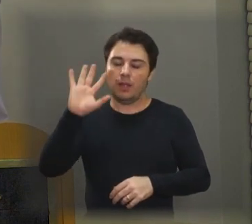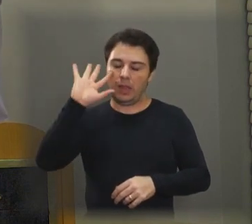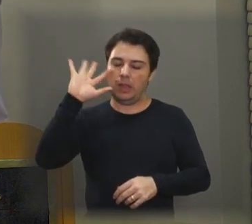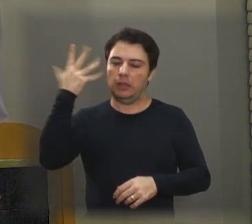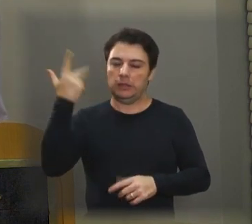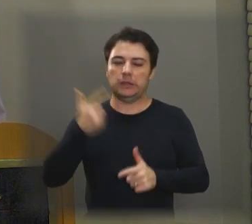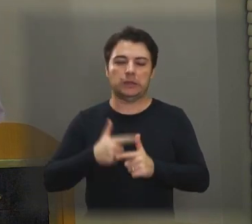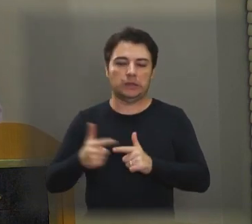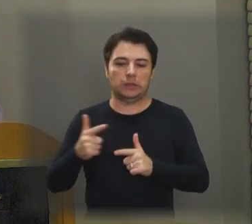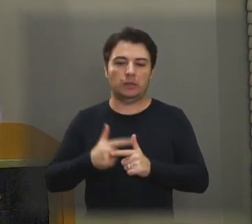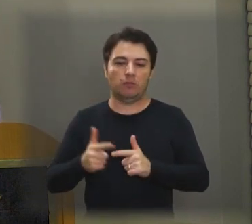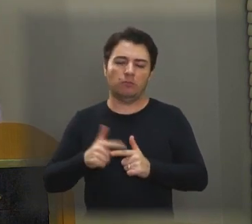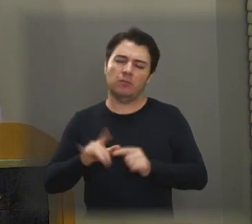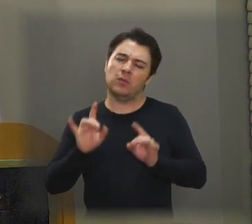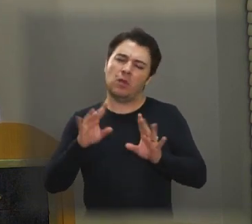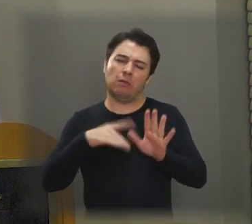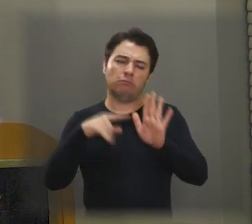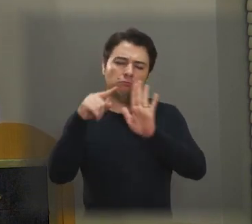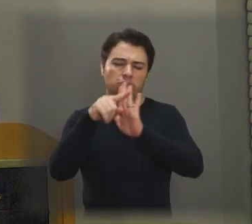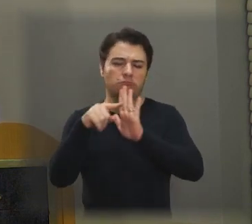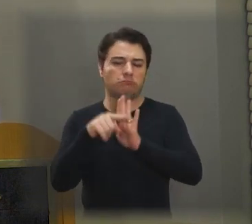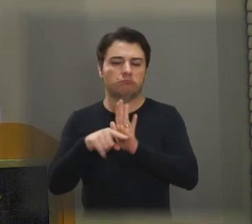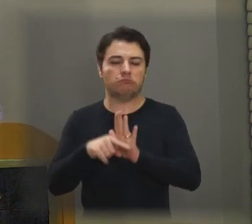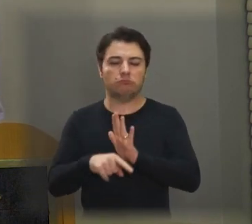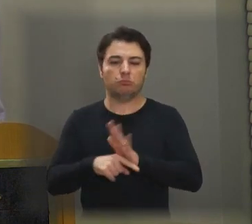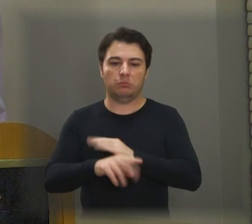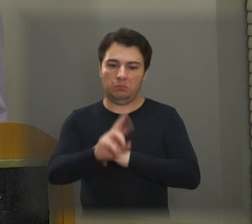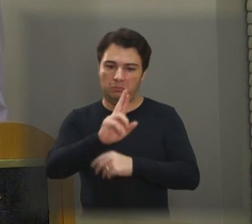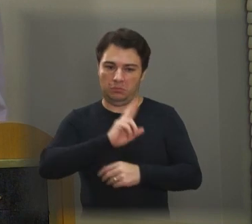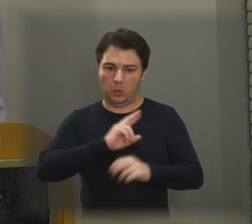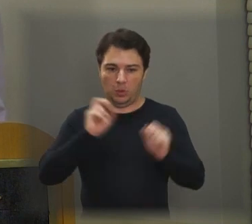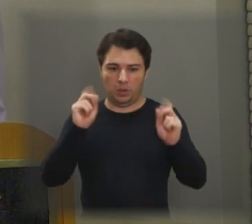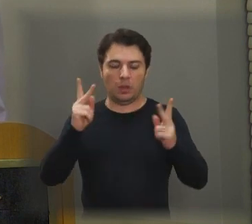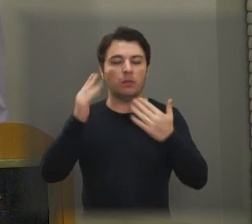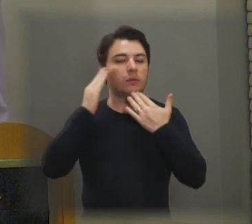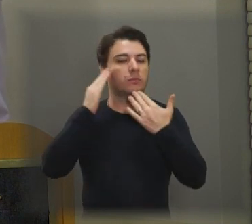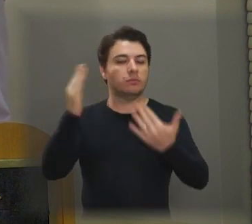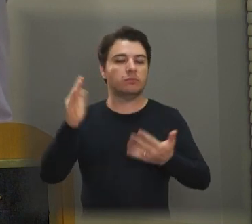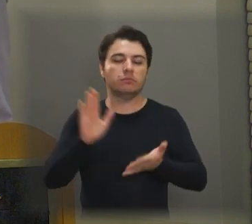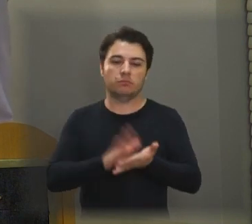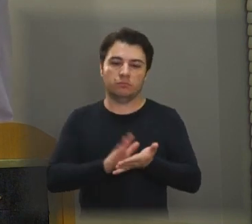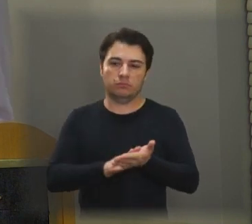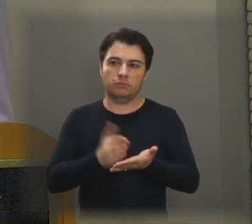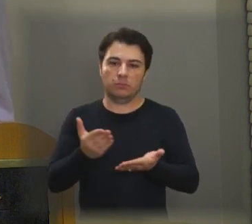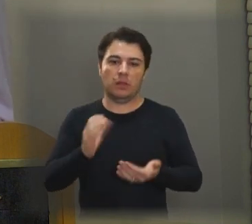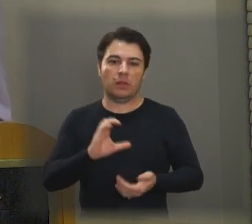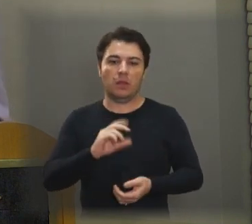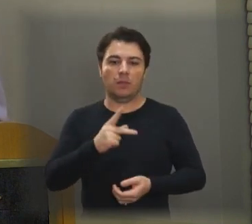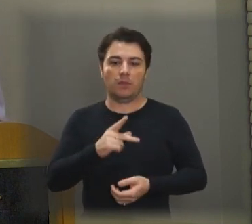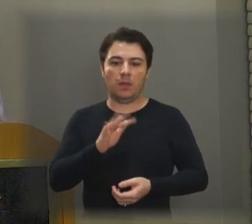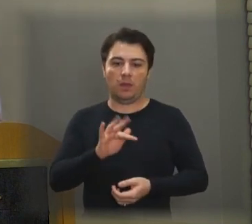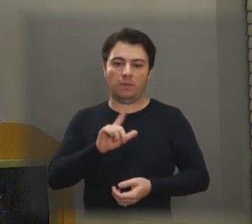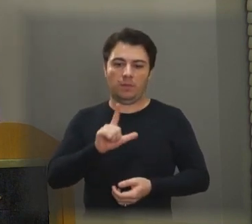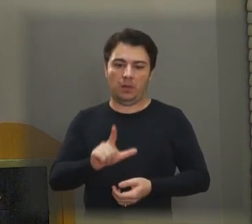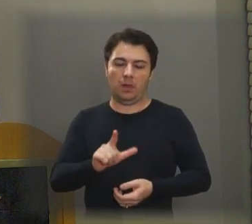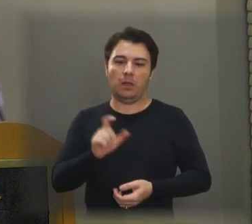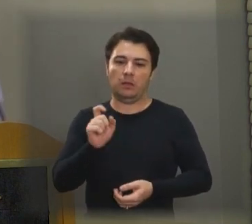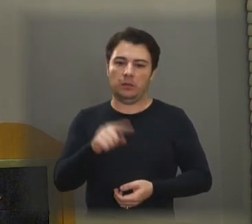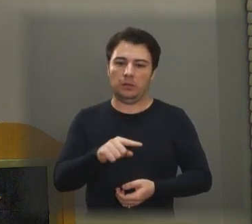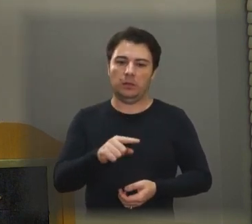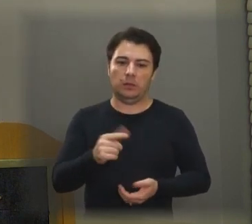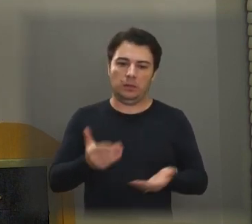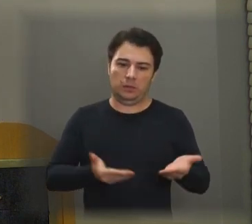problema e graças a Deus tá resolvendo só umas perguntas depois aguardamos resposta de vocês muito obrigada e parabéns a CPFL com toda dificuldade